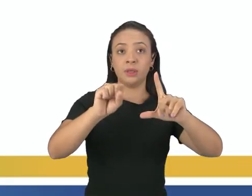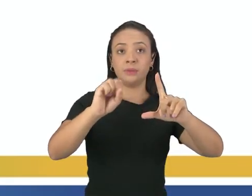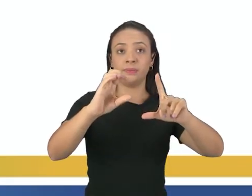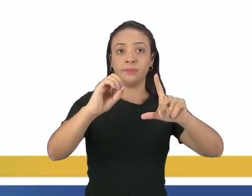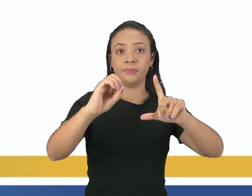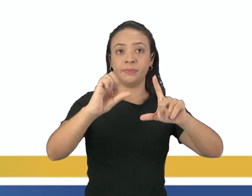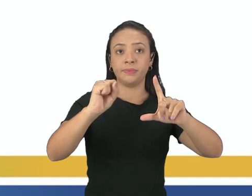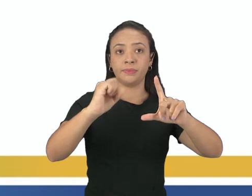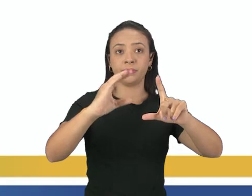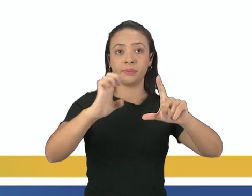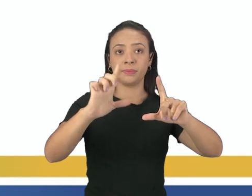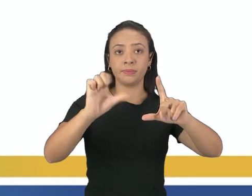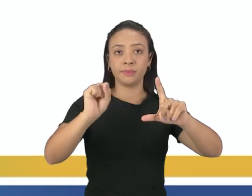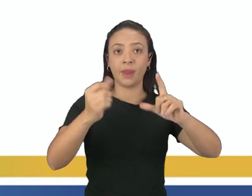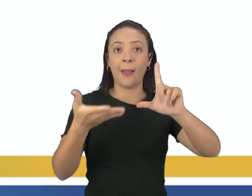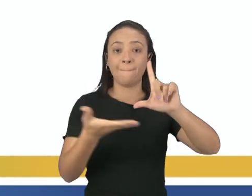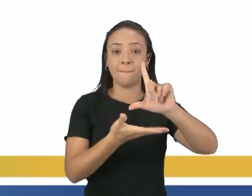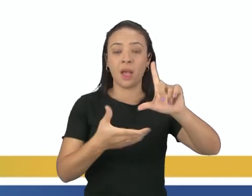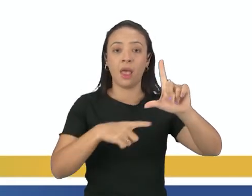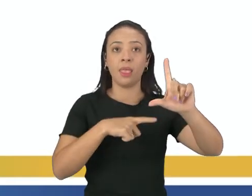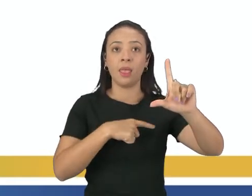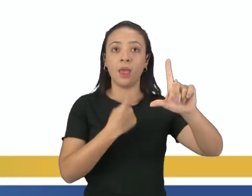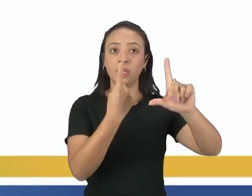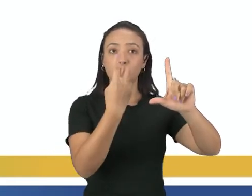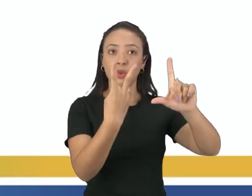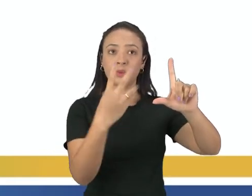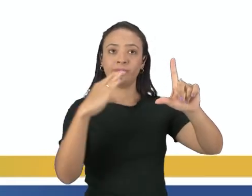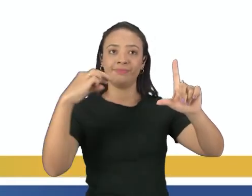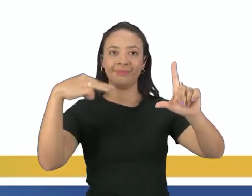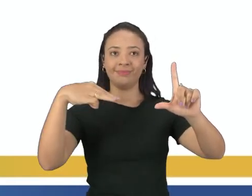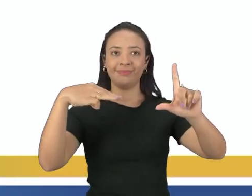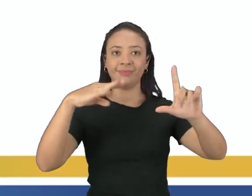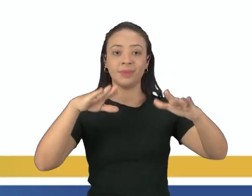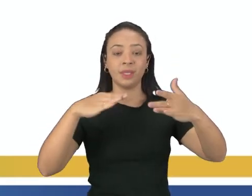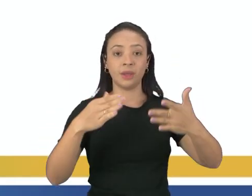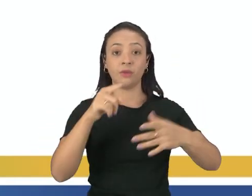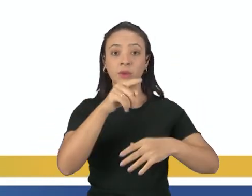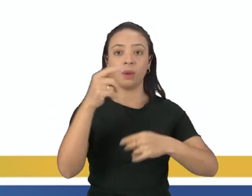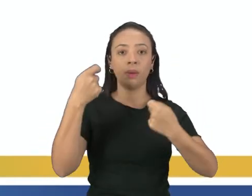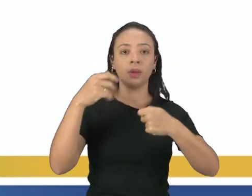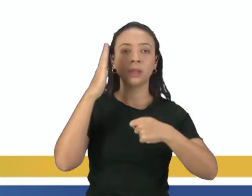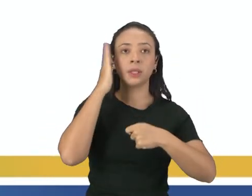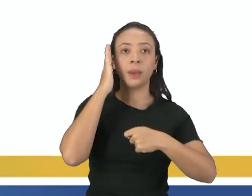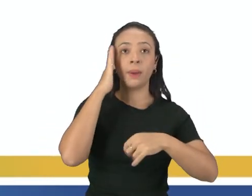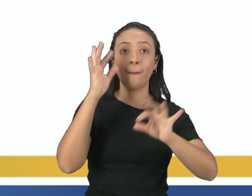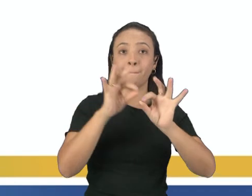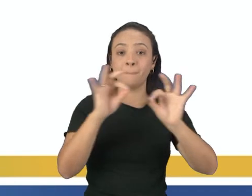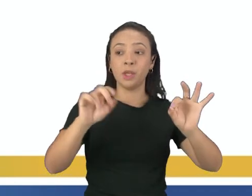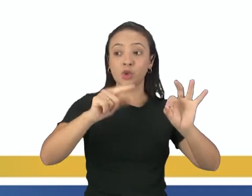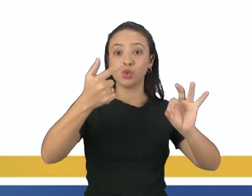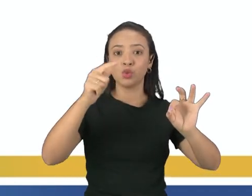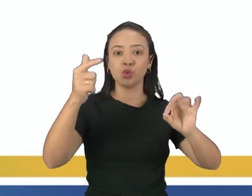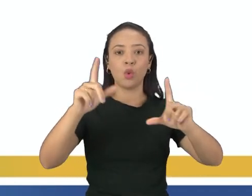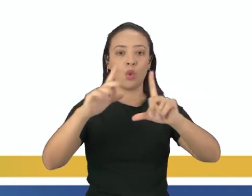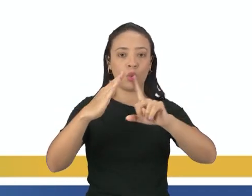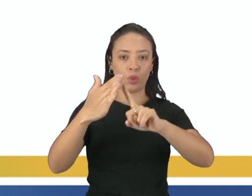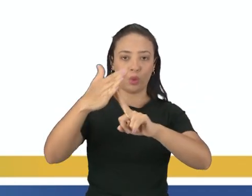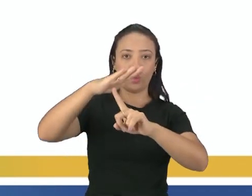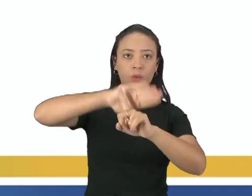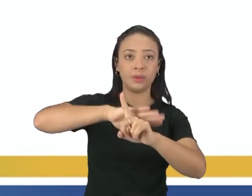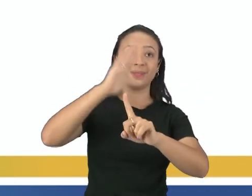triângulo isósceles, a base mede 12 centímetros. Calcule, então, as medidas dos outros 2